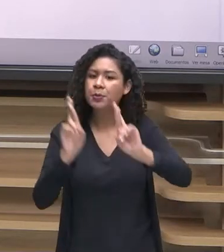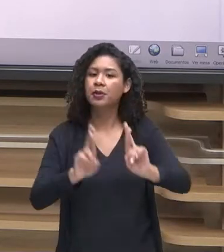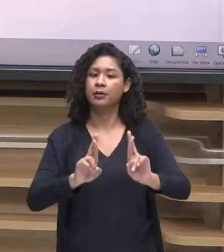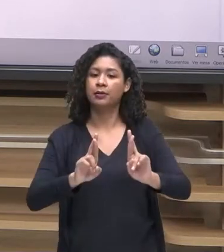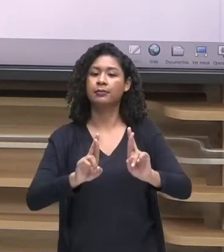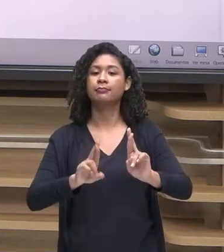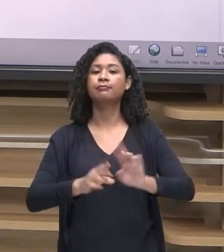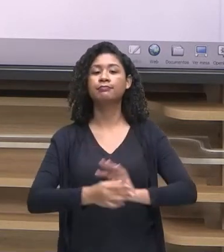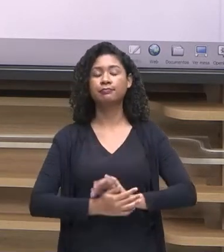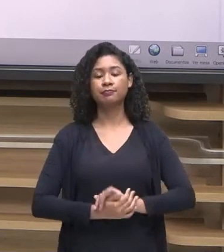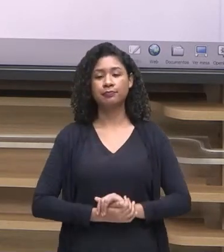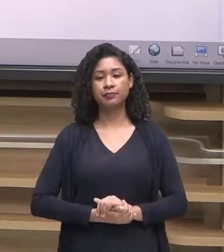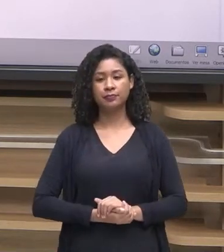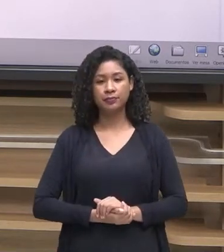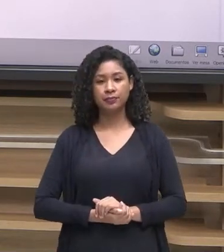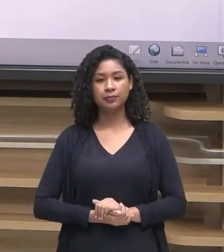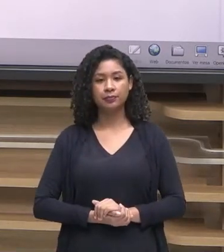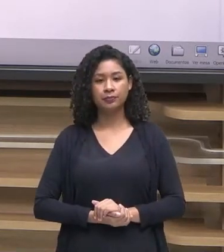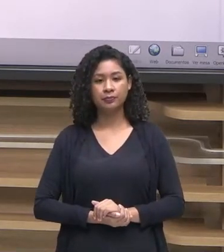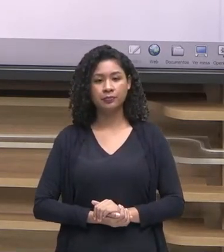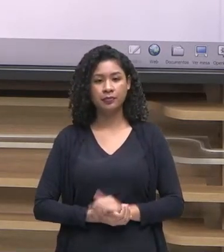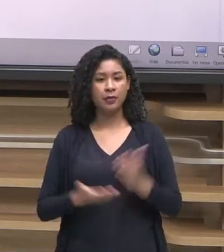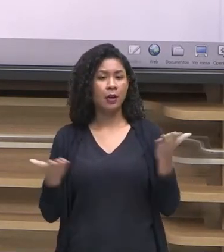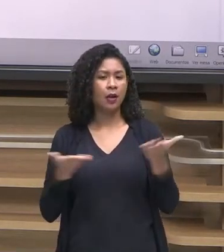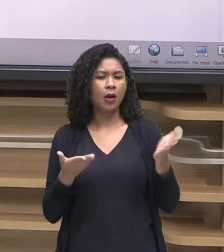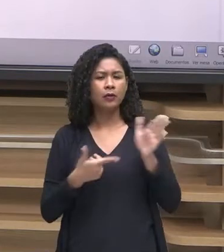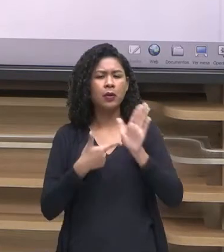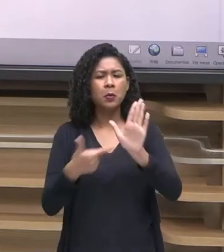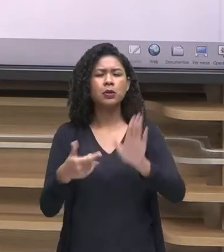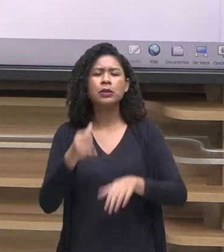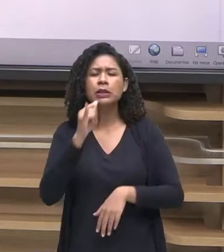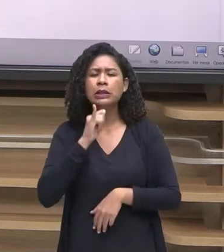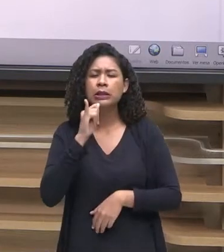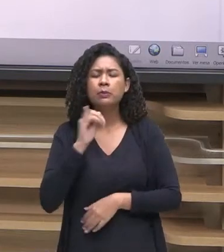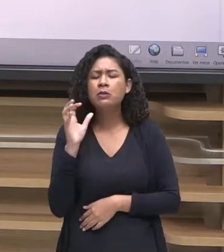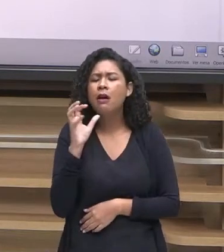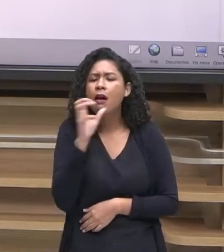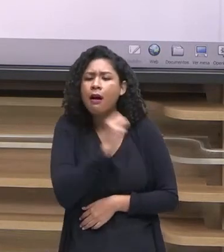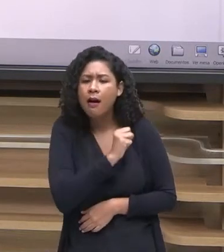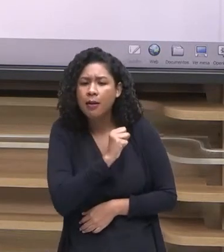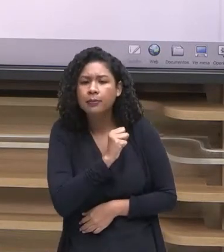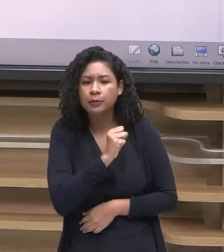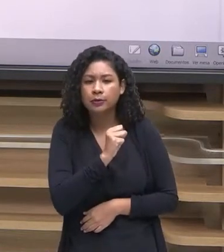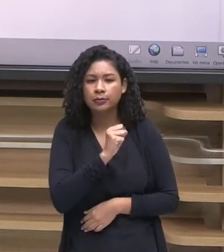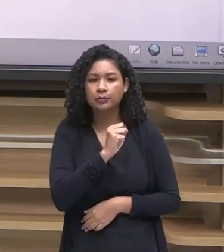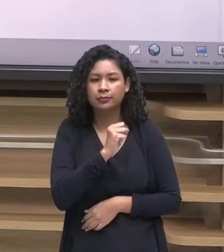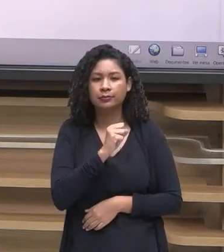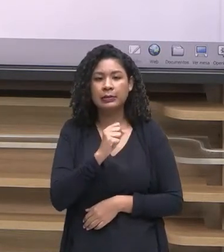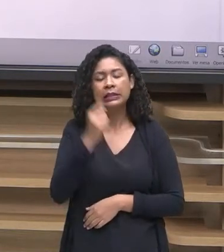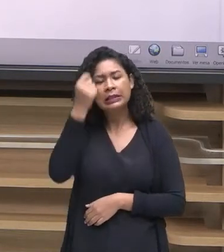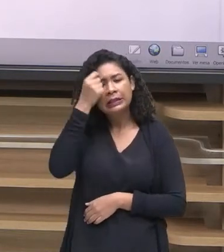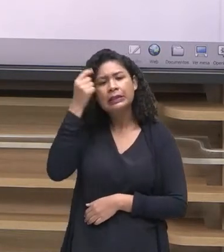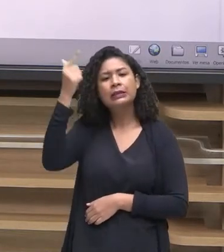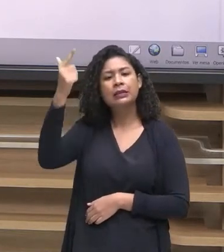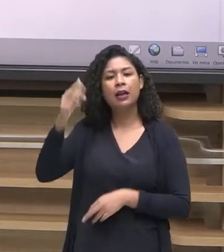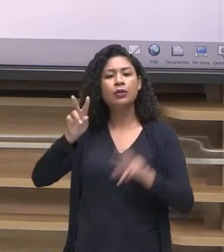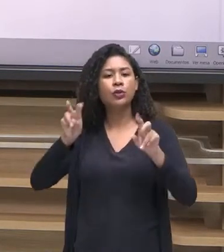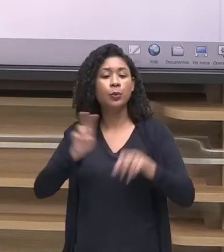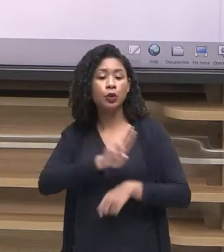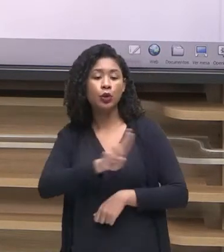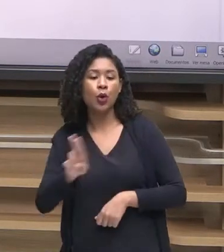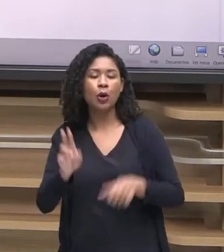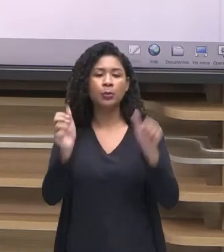né? E aqui a gente vai dar alguns exemplos rapidamente a respeito dessa ideia de nomes,